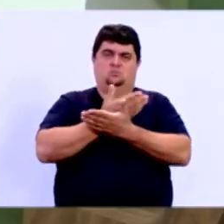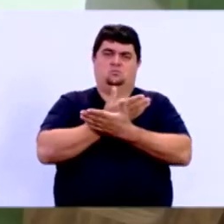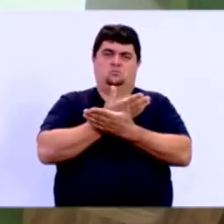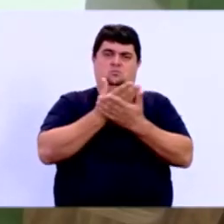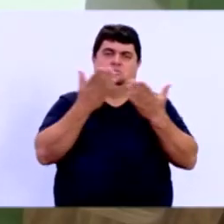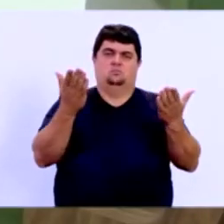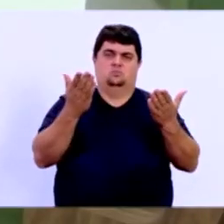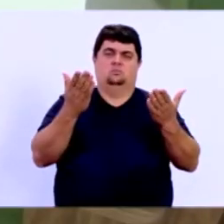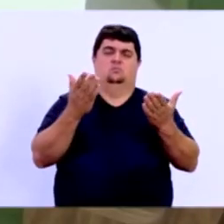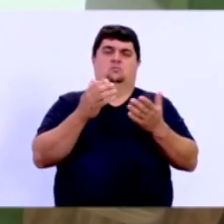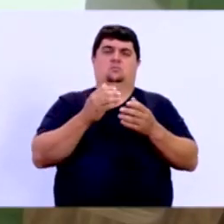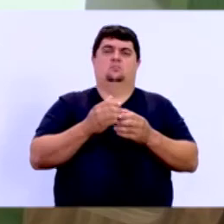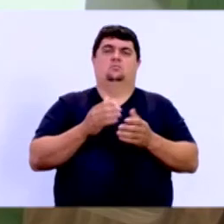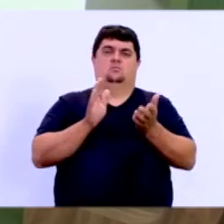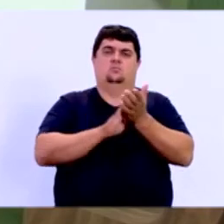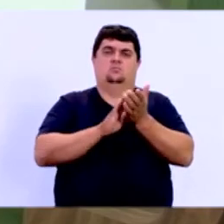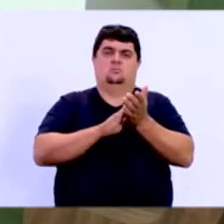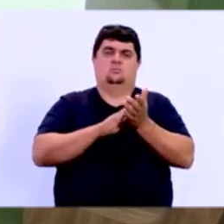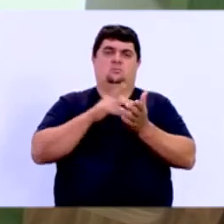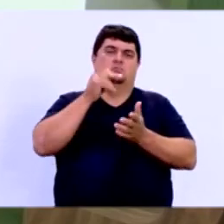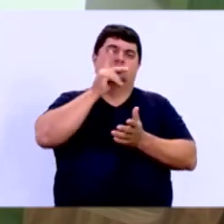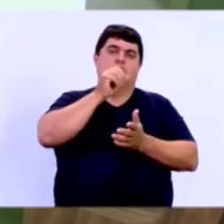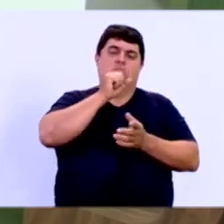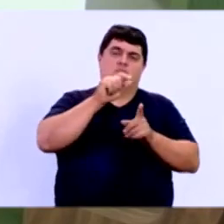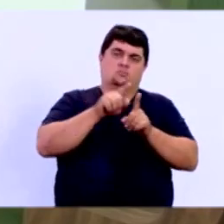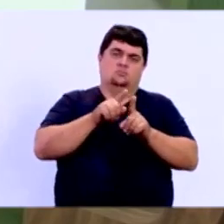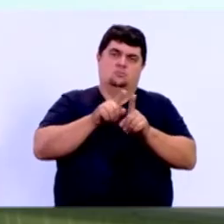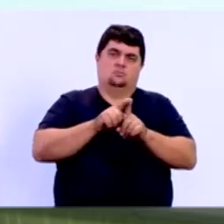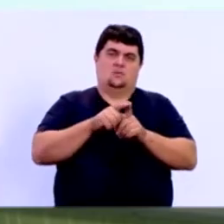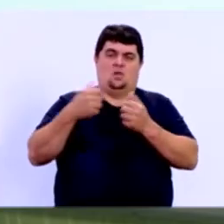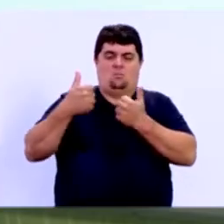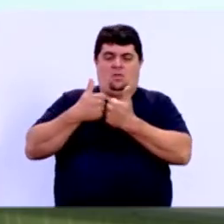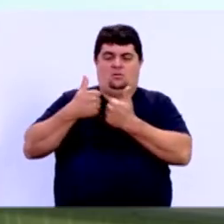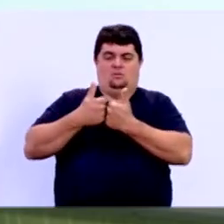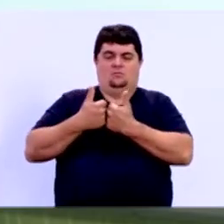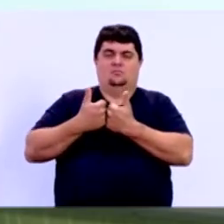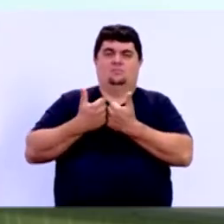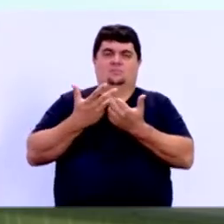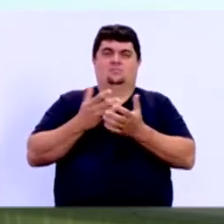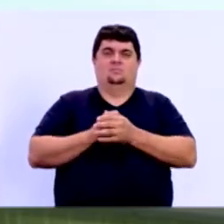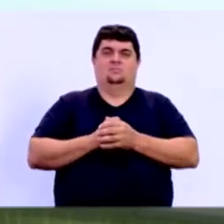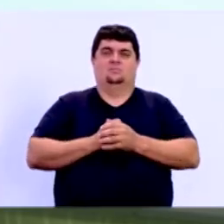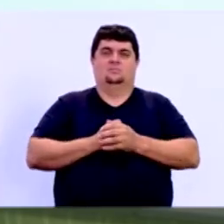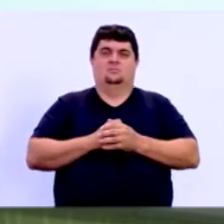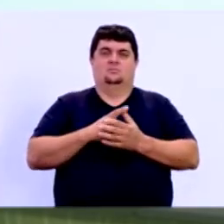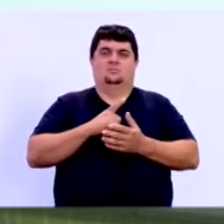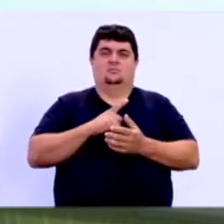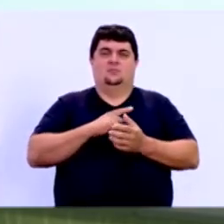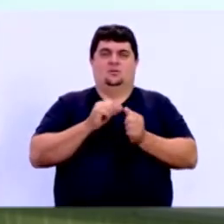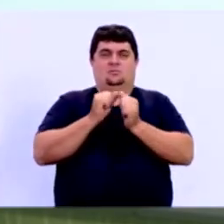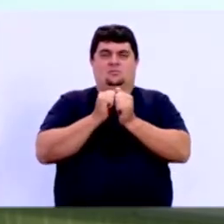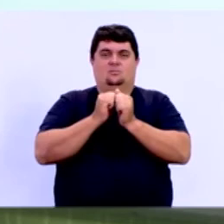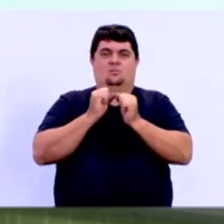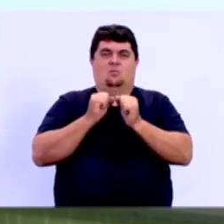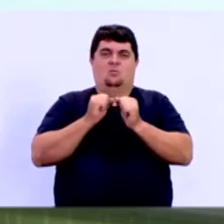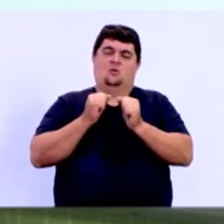aluno, parabéns ao pessoal do Zona Norte que está pertinho da gente aqui, tá? Estamos à disposição aí